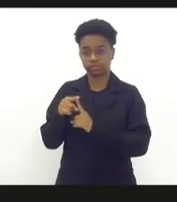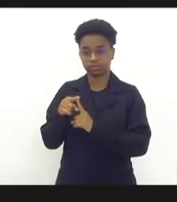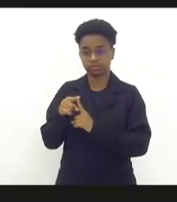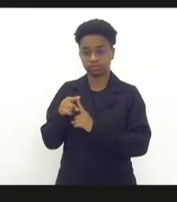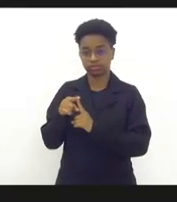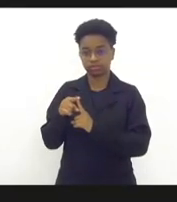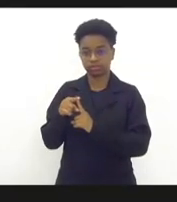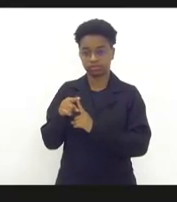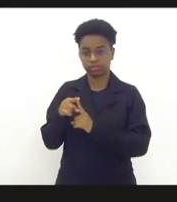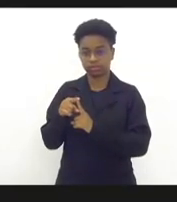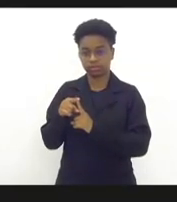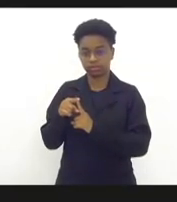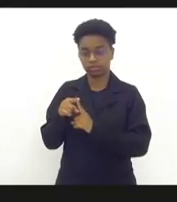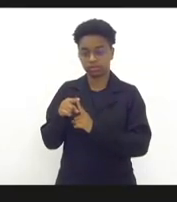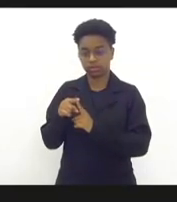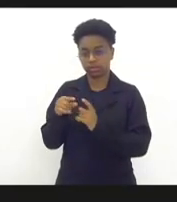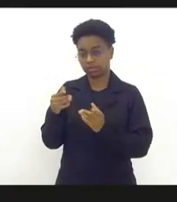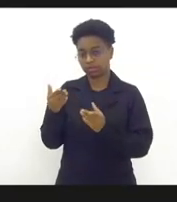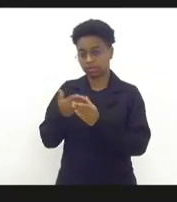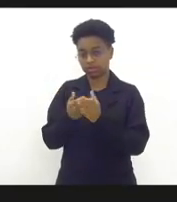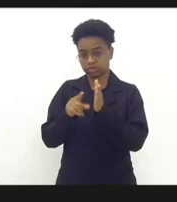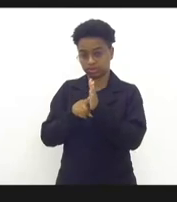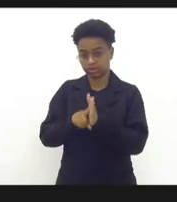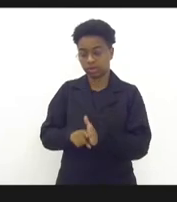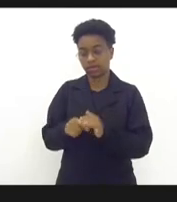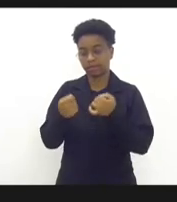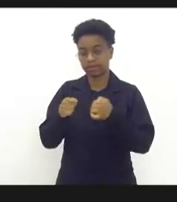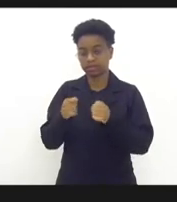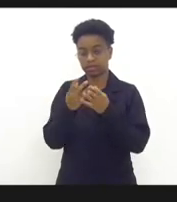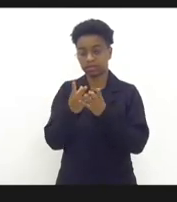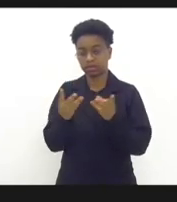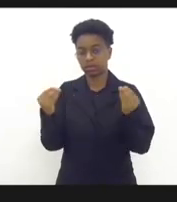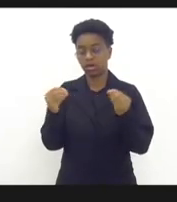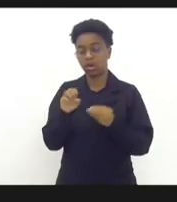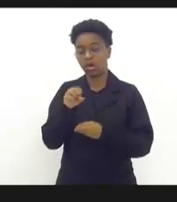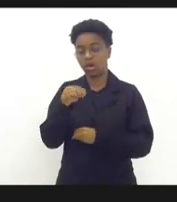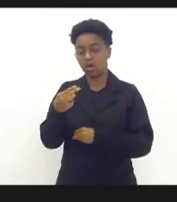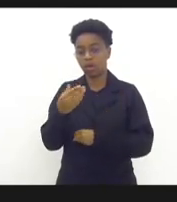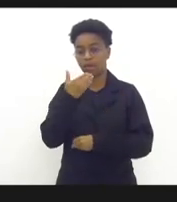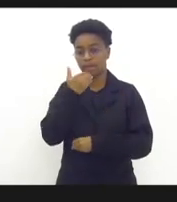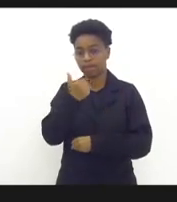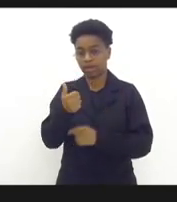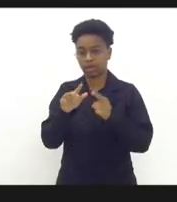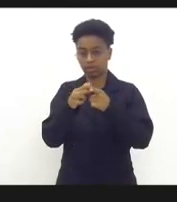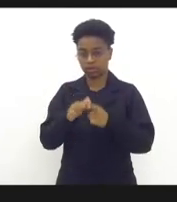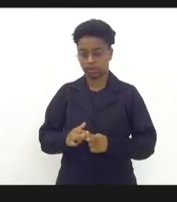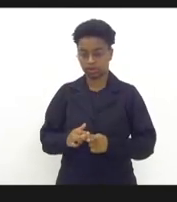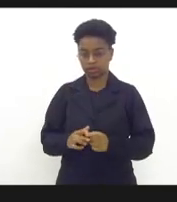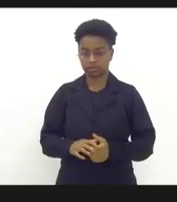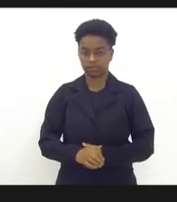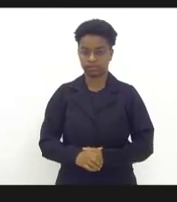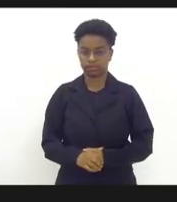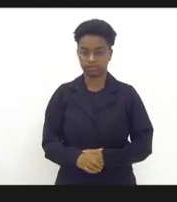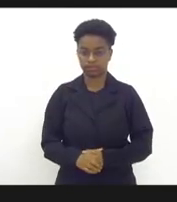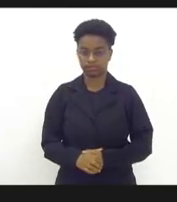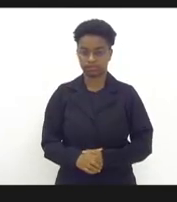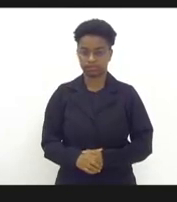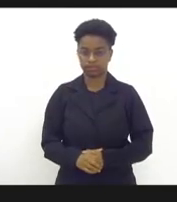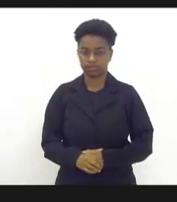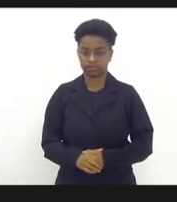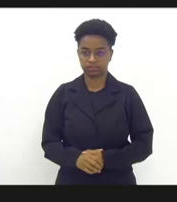de uma parte do processo de investigação deveria ser abolido ou melhorado. É.